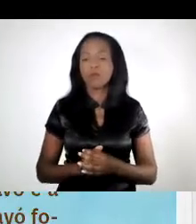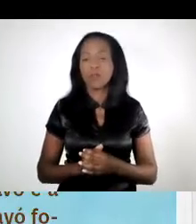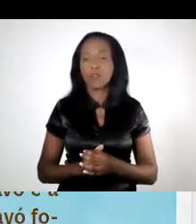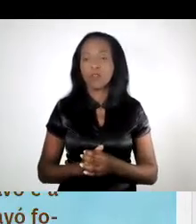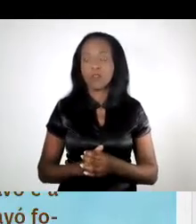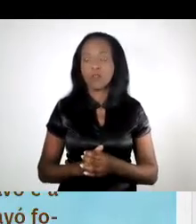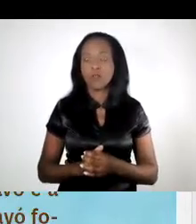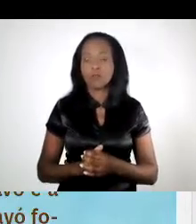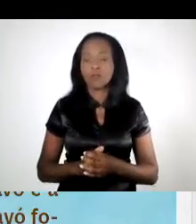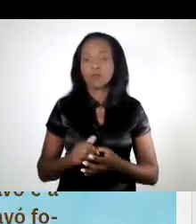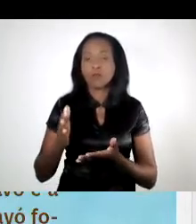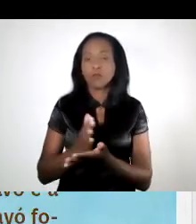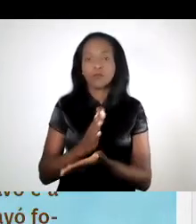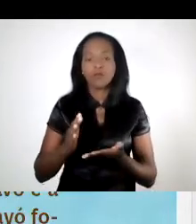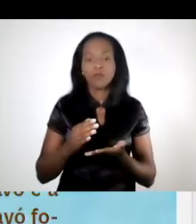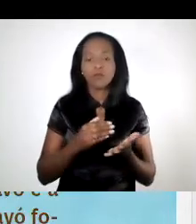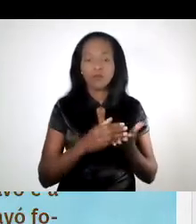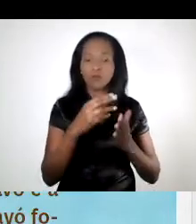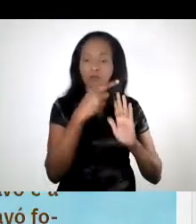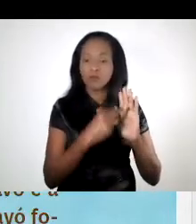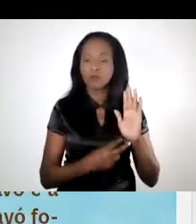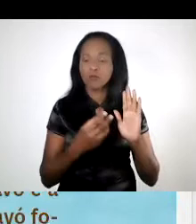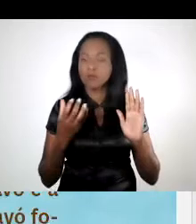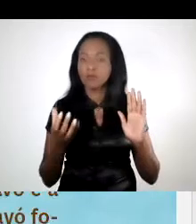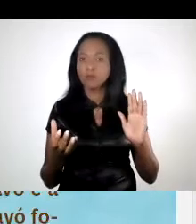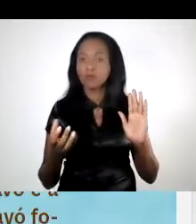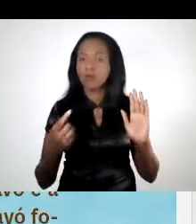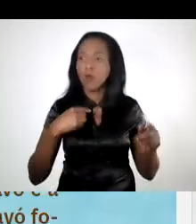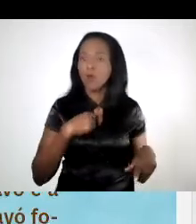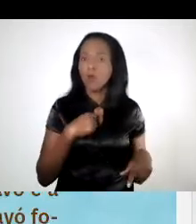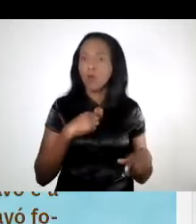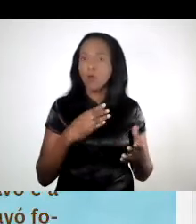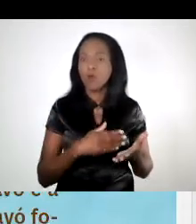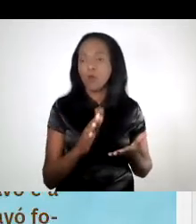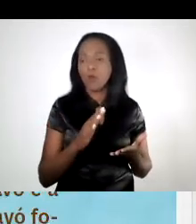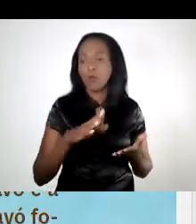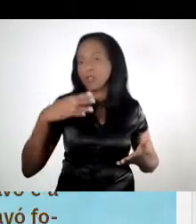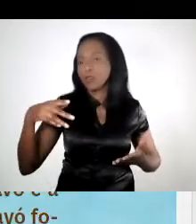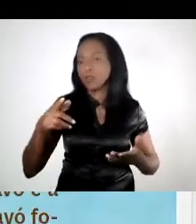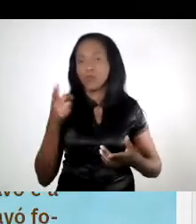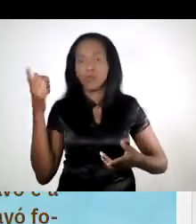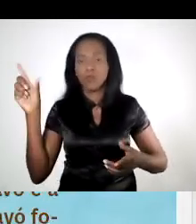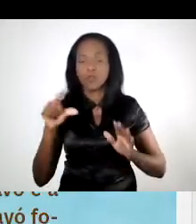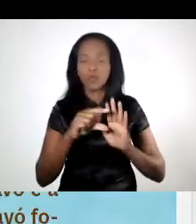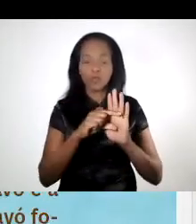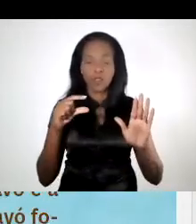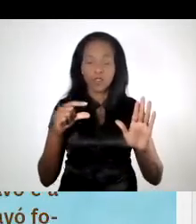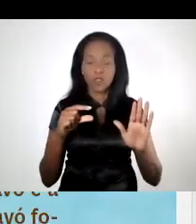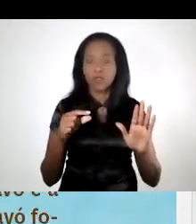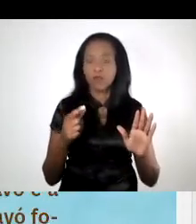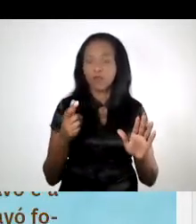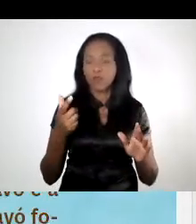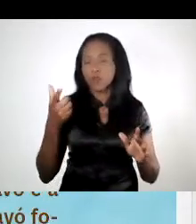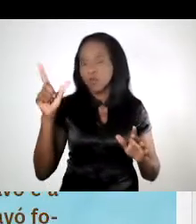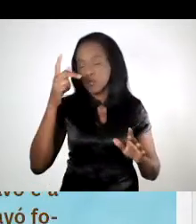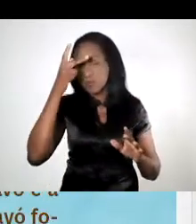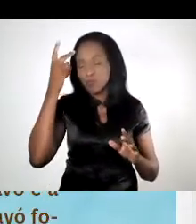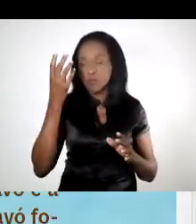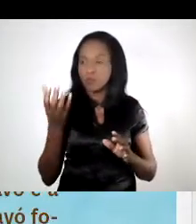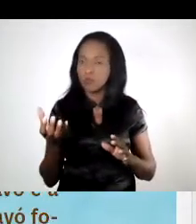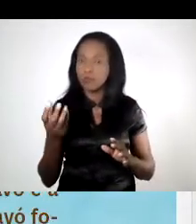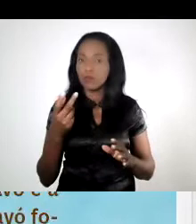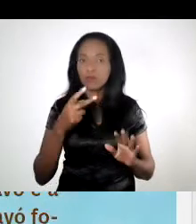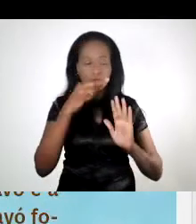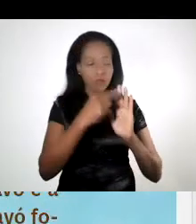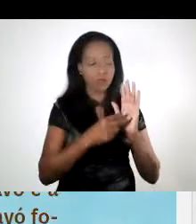Então, alguém quer começar a leitura? Eu posso começar e depois a gente vai para um próximo parágrafo. Se alguém quiser, já fale